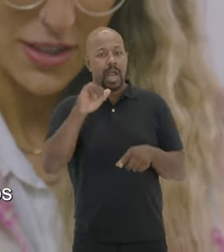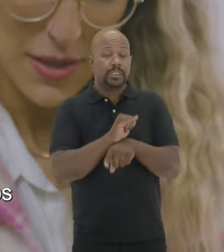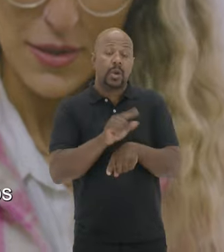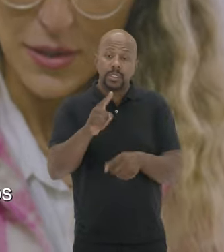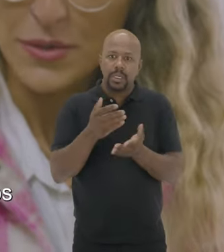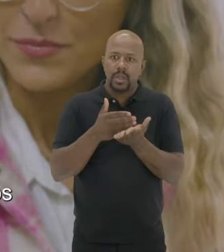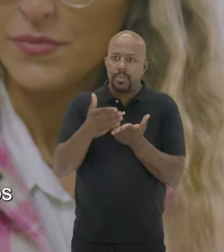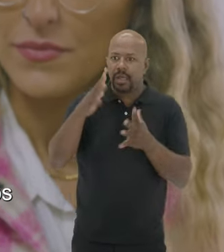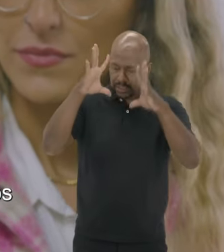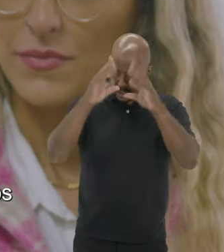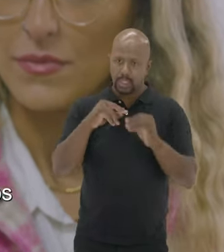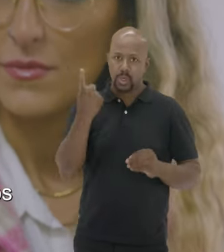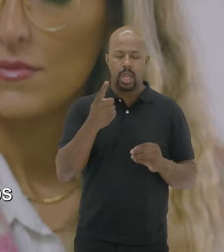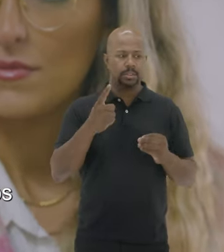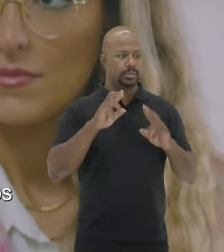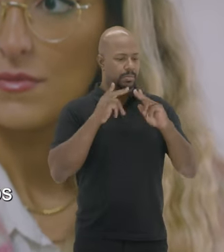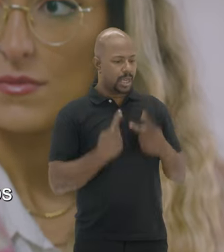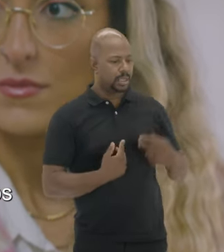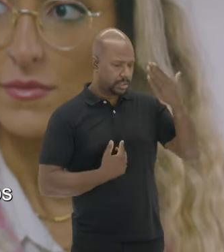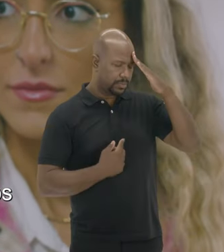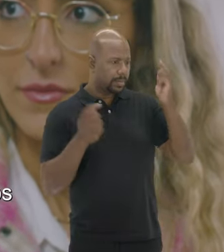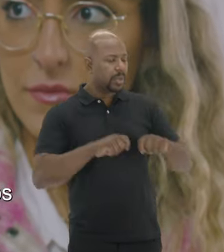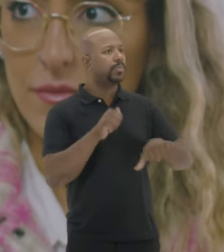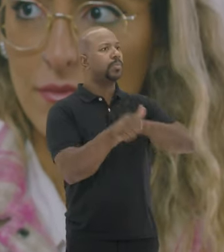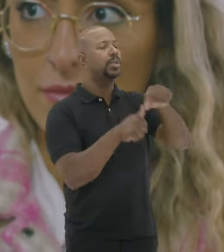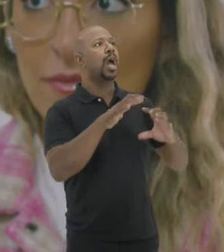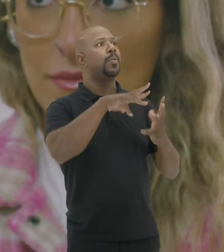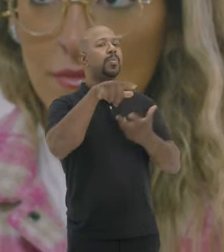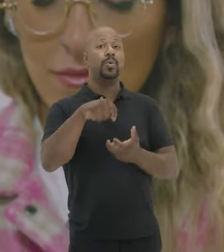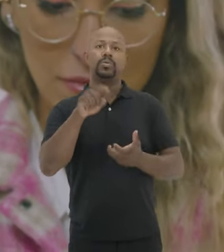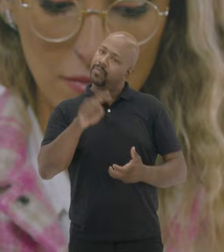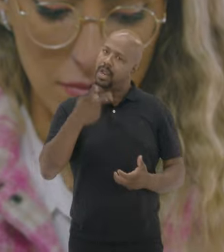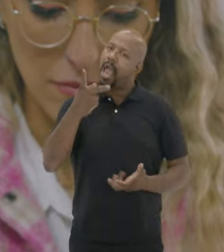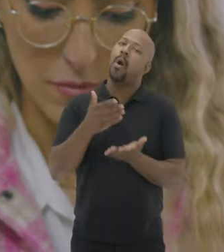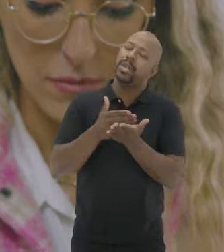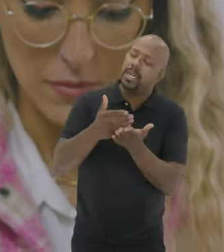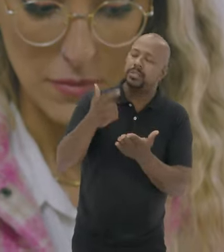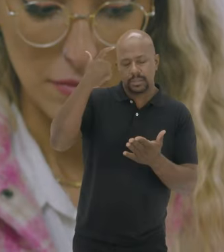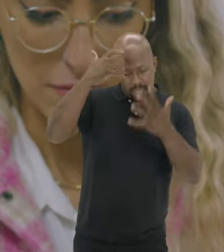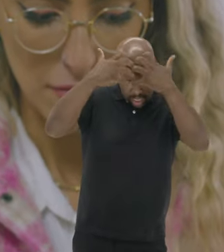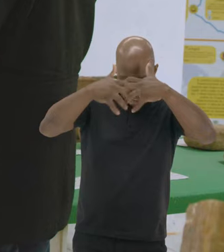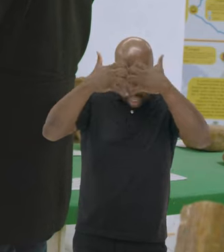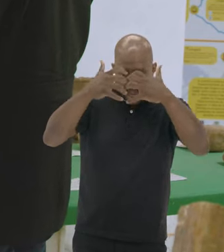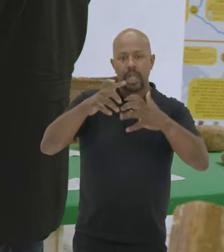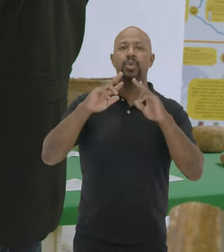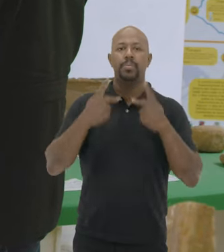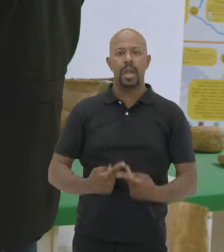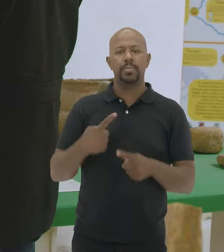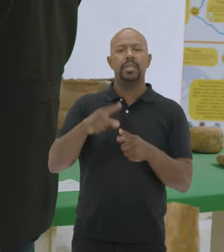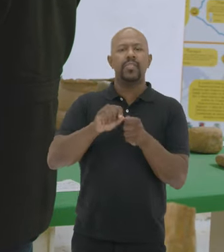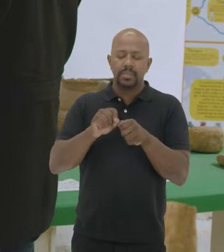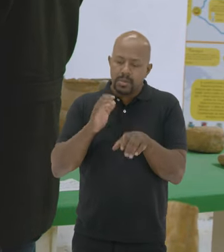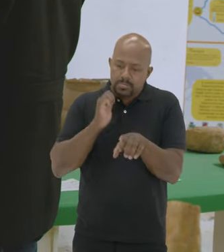é quando a gente entende nós humanos entendemos que podemos mudar o mundo por isso que a gente disse é o início da racionalidade Humana porque